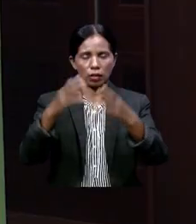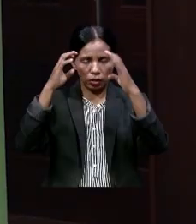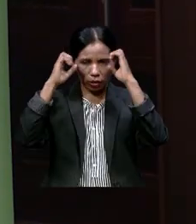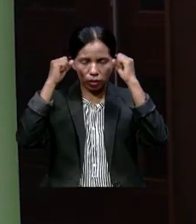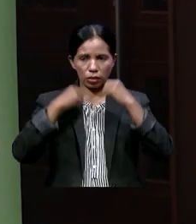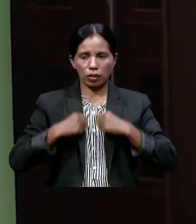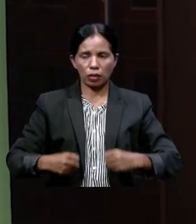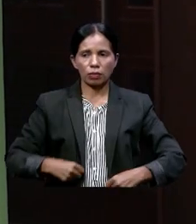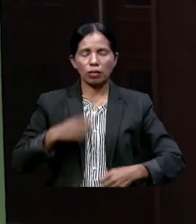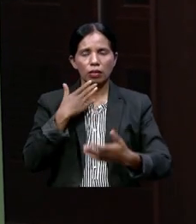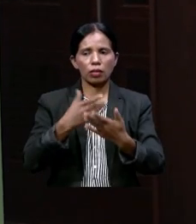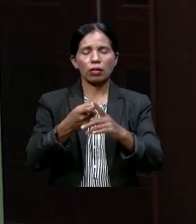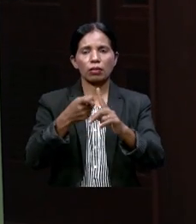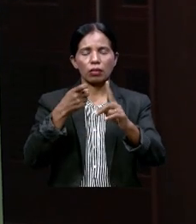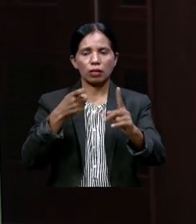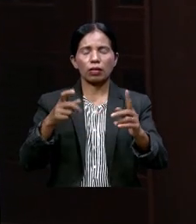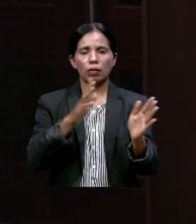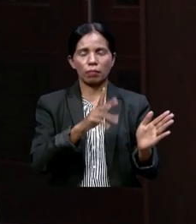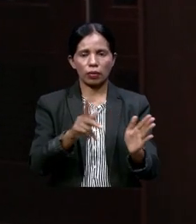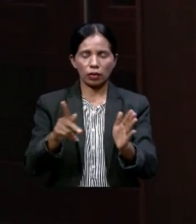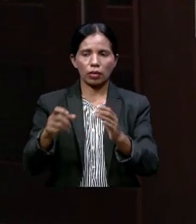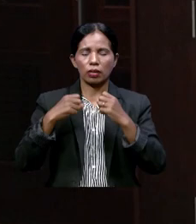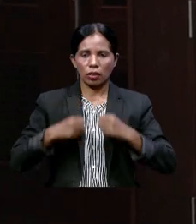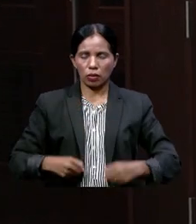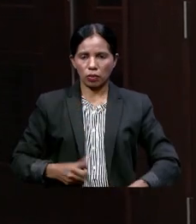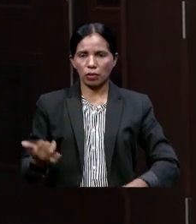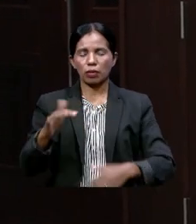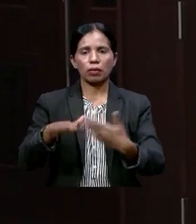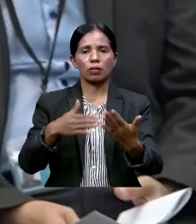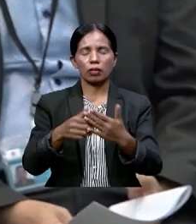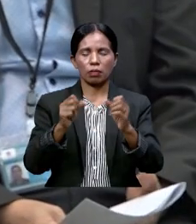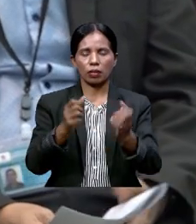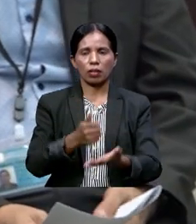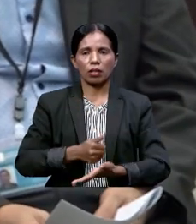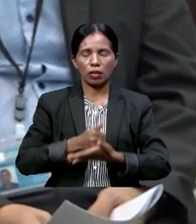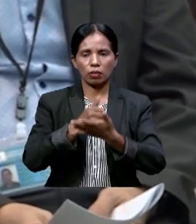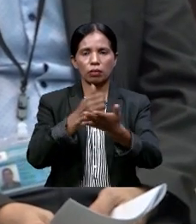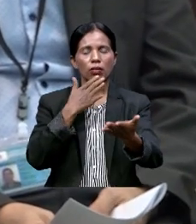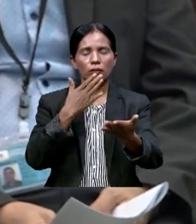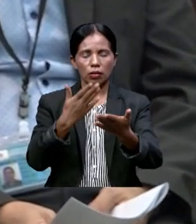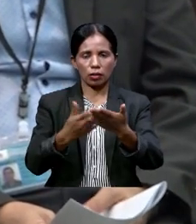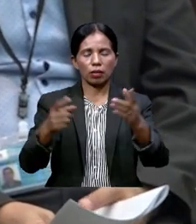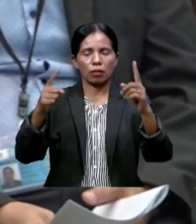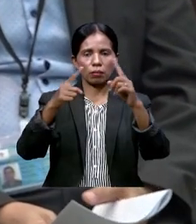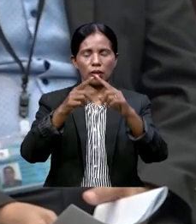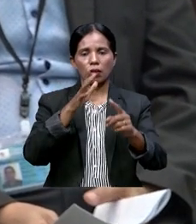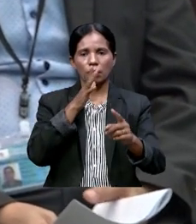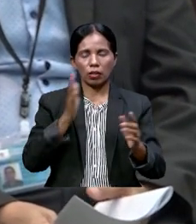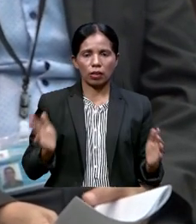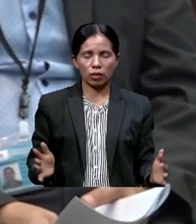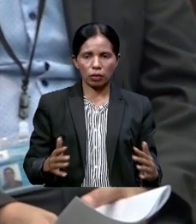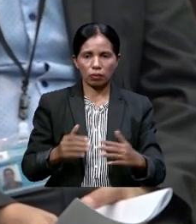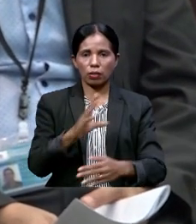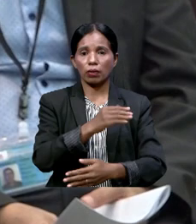maternal, lhe capacitação para profissional saúde Sira, o de Bele ao atendimento o dia clitã, ba inani sin rua no